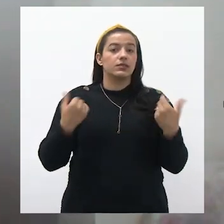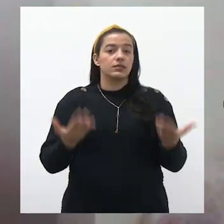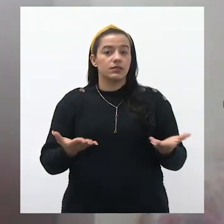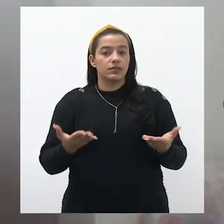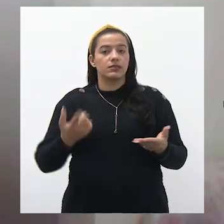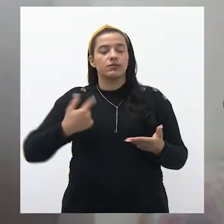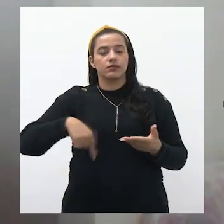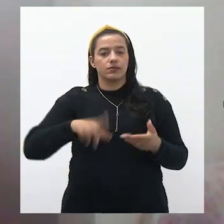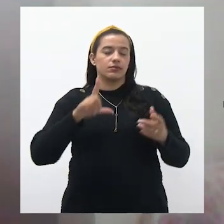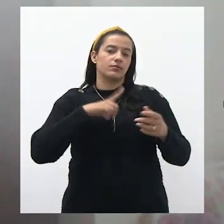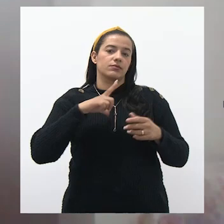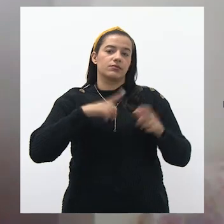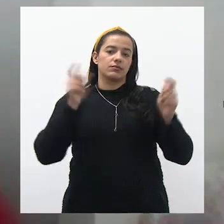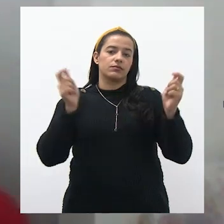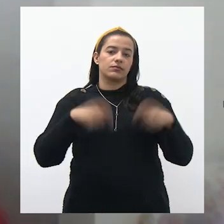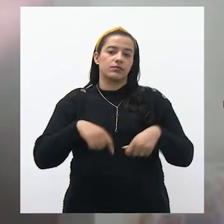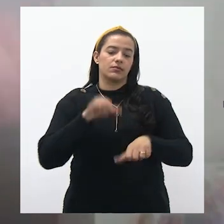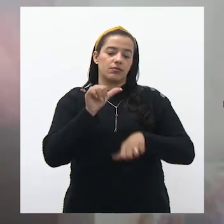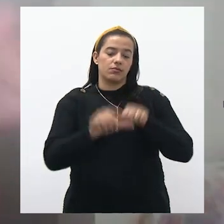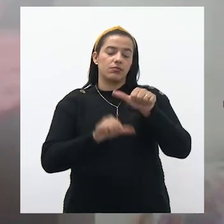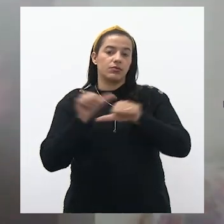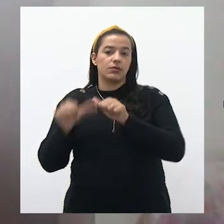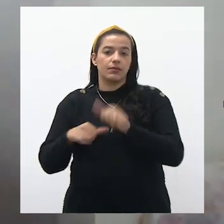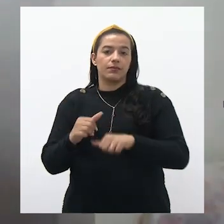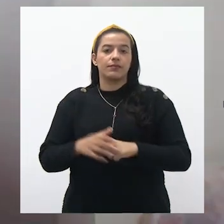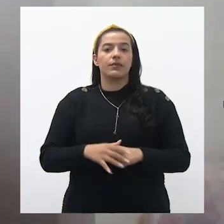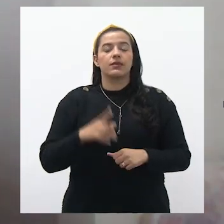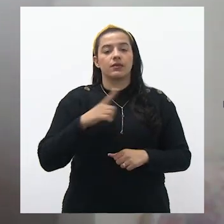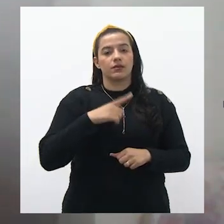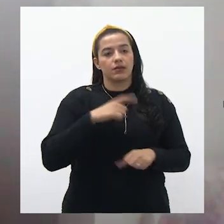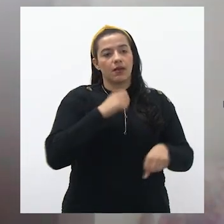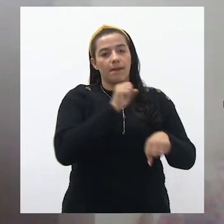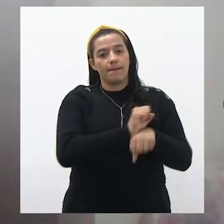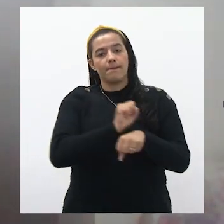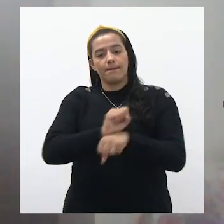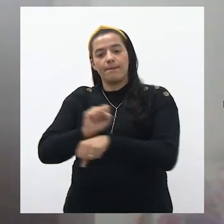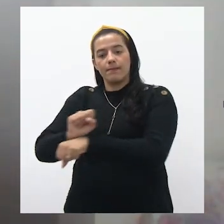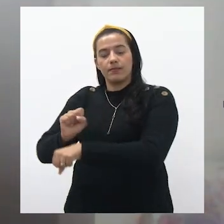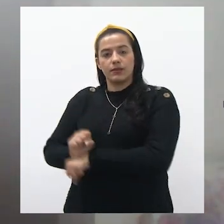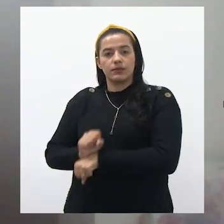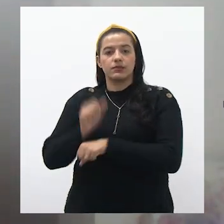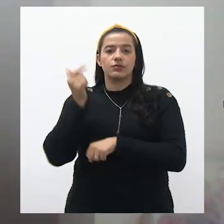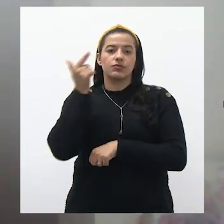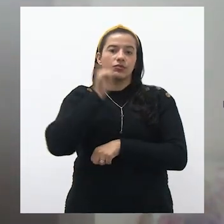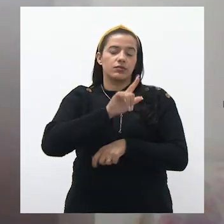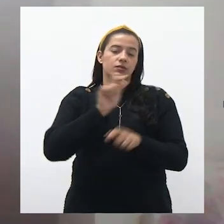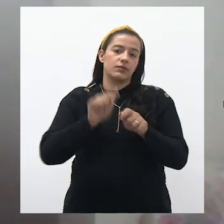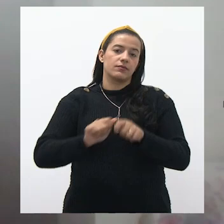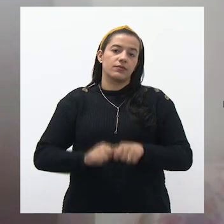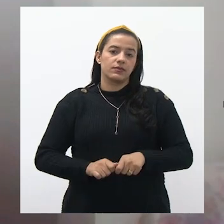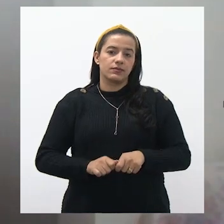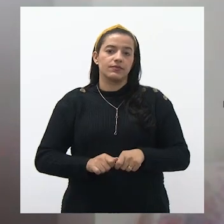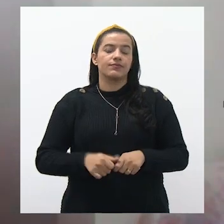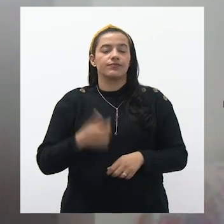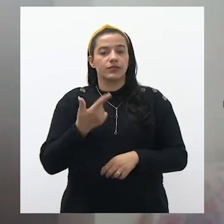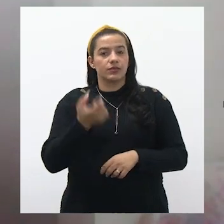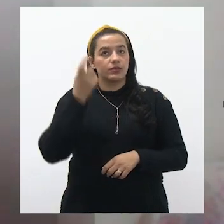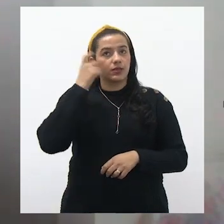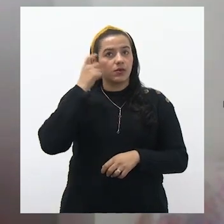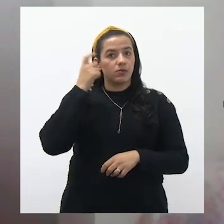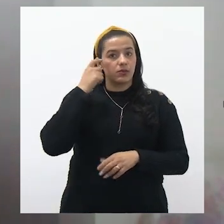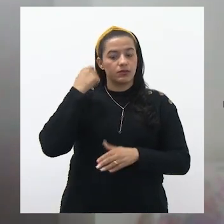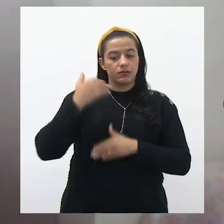tem como fazer isso, porque aí a gente está fazendo essas paradas e consegue fazer. Então, pensa na importância de um processo